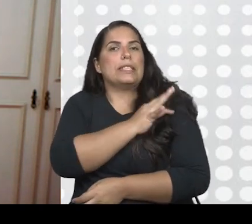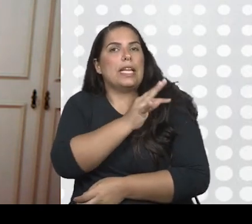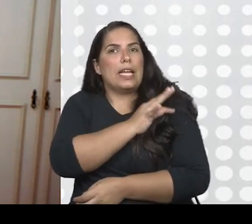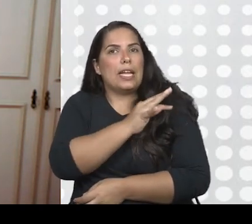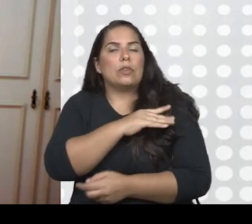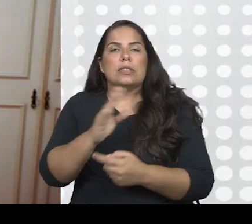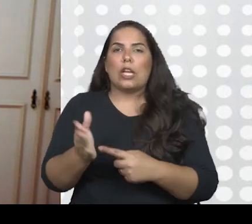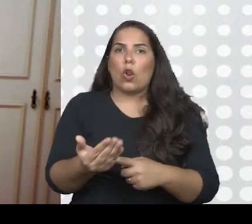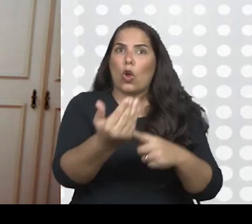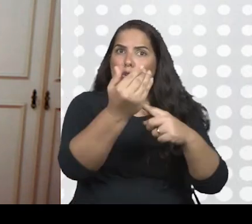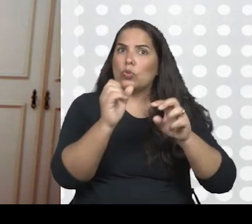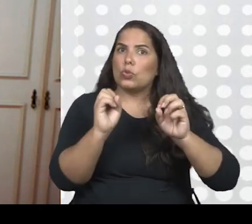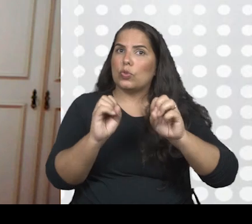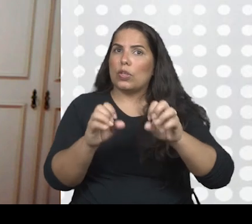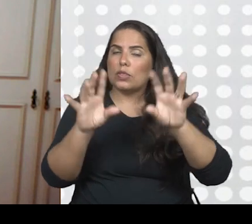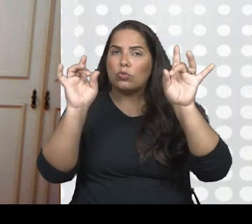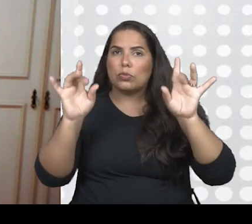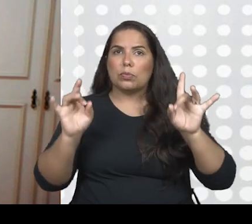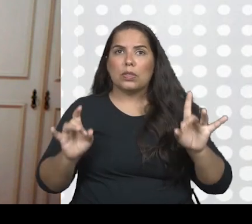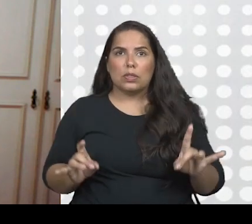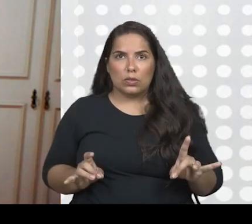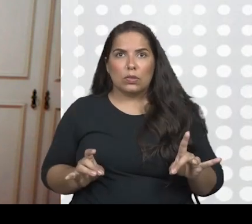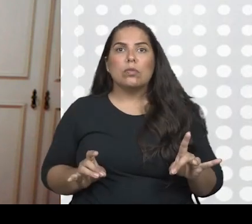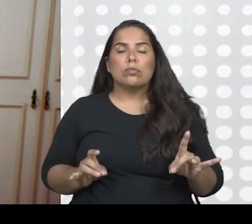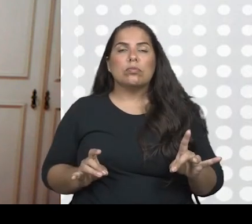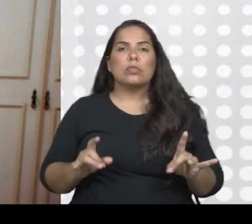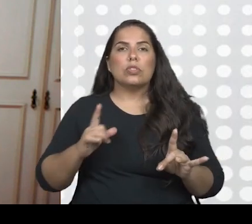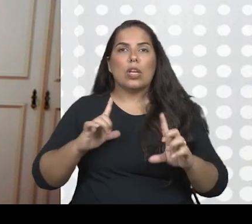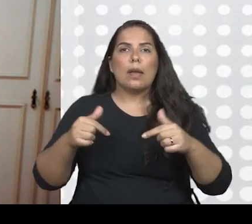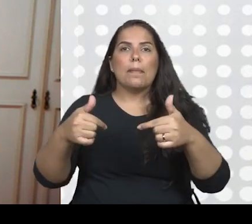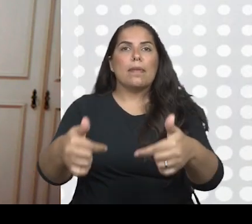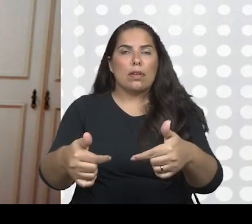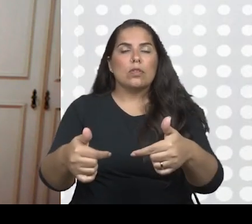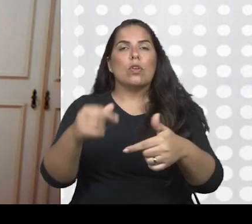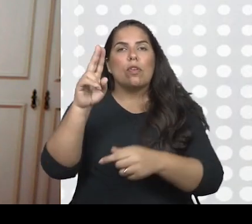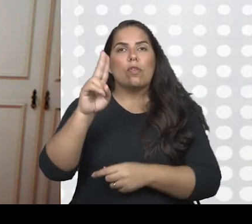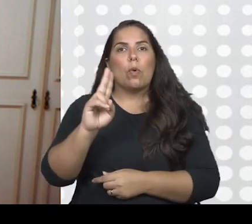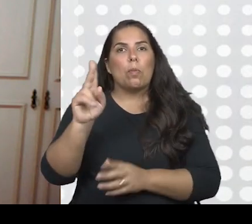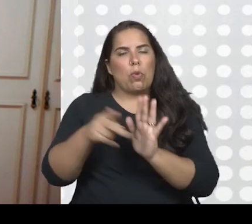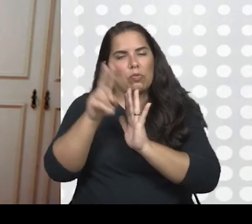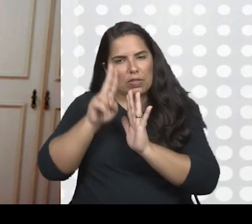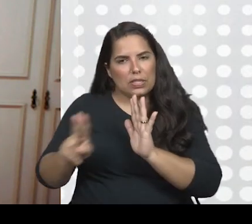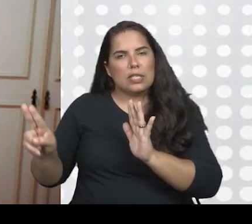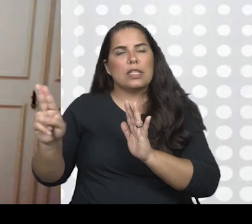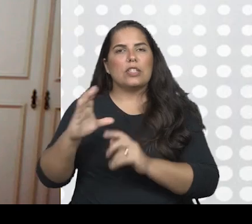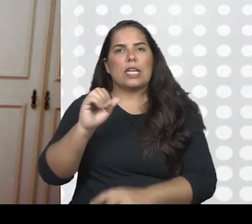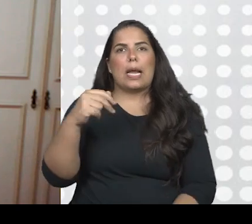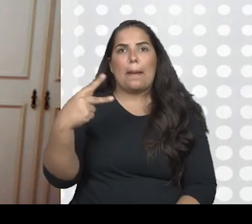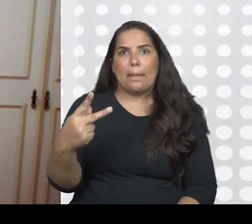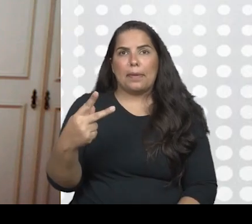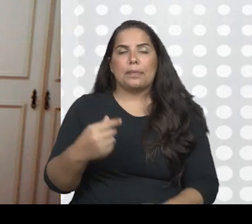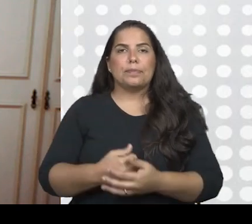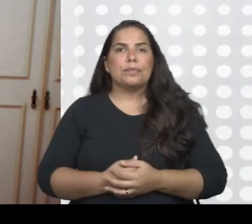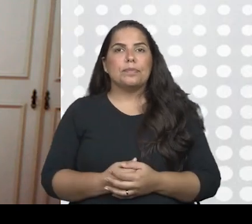Tecnológico de Educação Especial do Colégio de Aplicação da Universidade Federal do Rio de Janeiro, CAP,